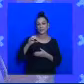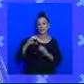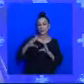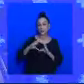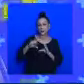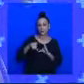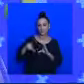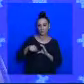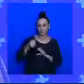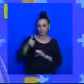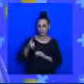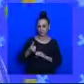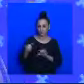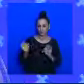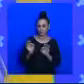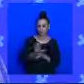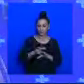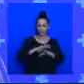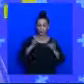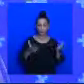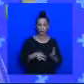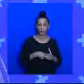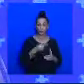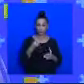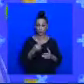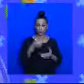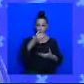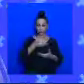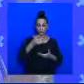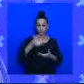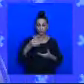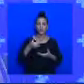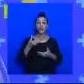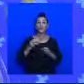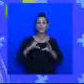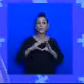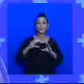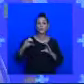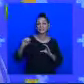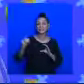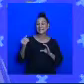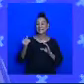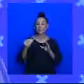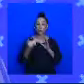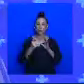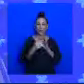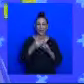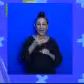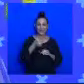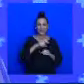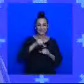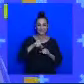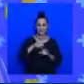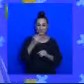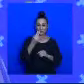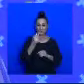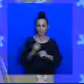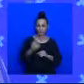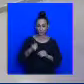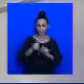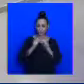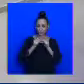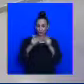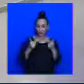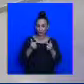Dele sortearemos 6 dezenas. E o nosso segundo globo está com suporte carregado com bolas numeradas de 1 a 6. E dele sortearemos 2